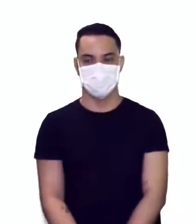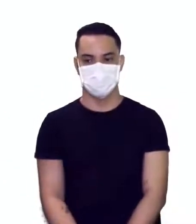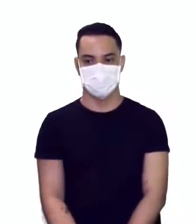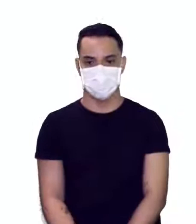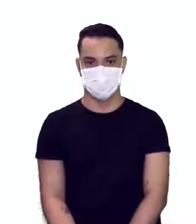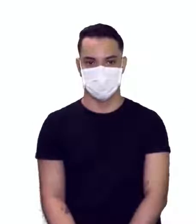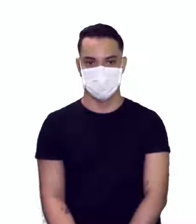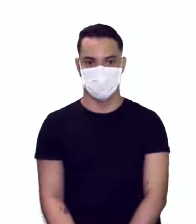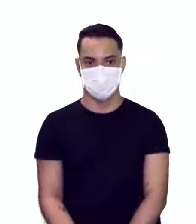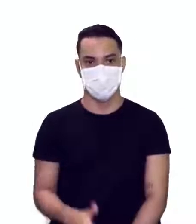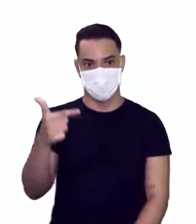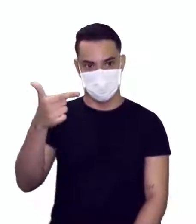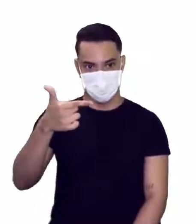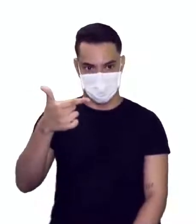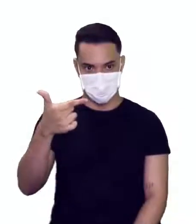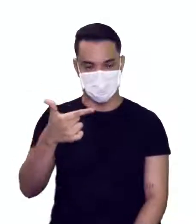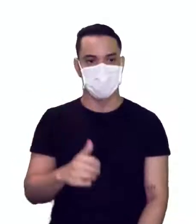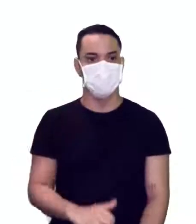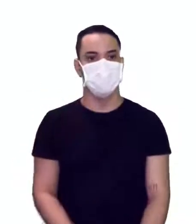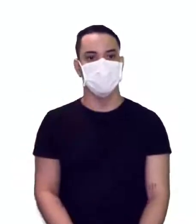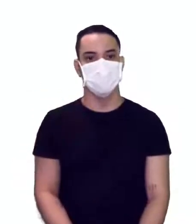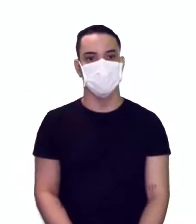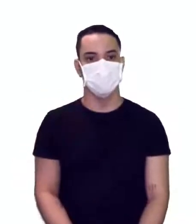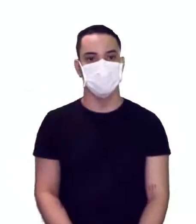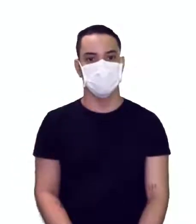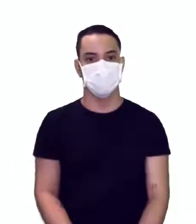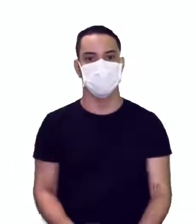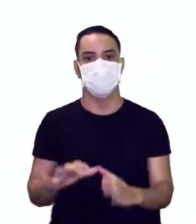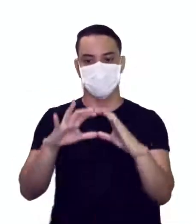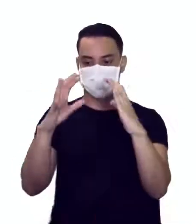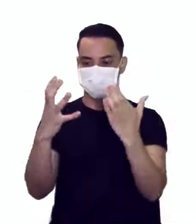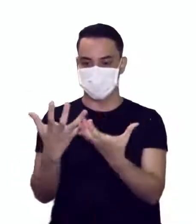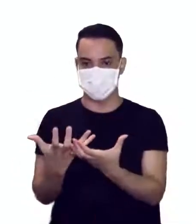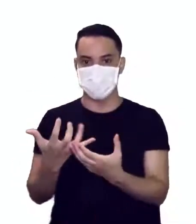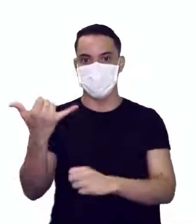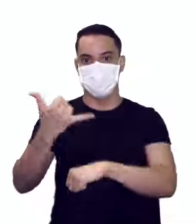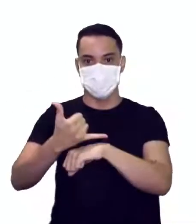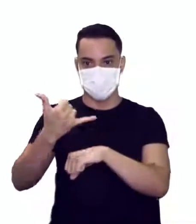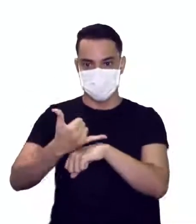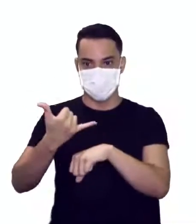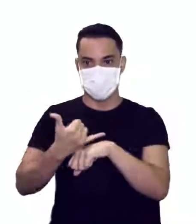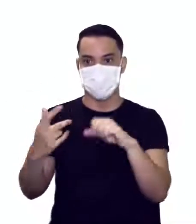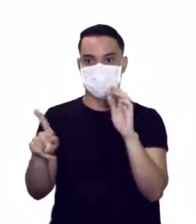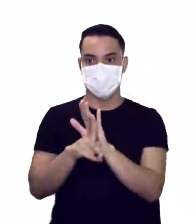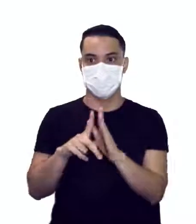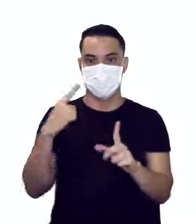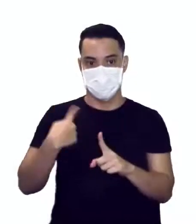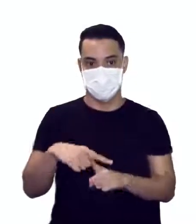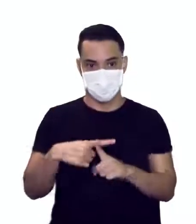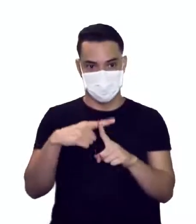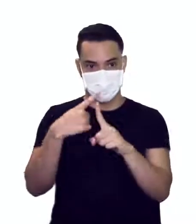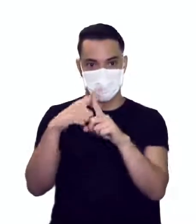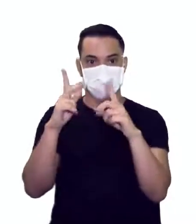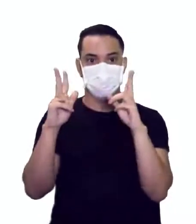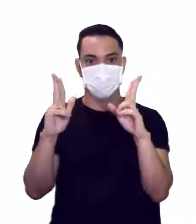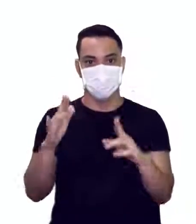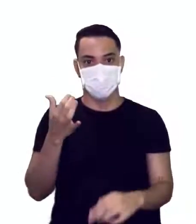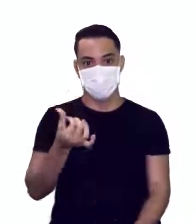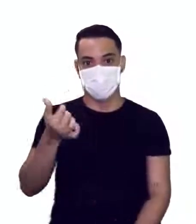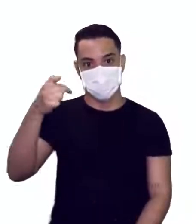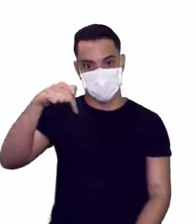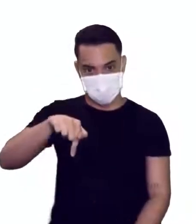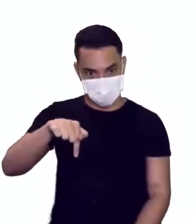Exemplo 2 da nossa aula. Uma esfera metálica carregada com carga positiva de módulo igual a